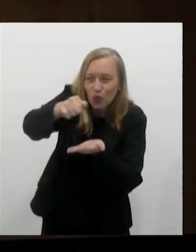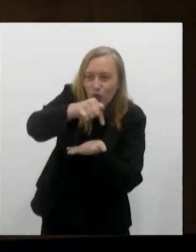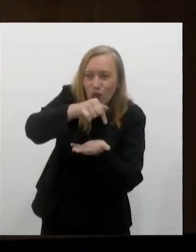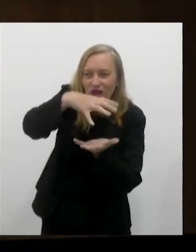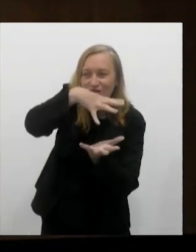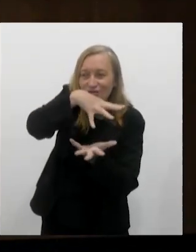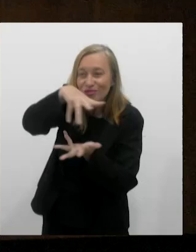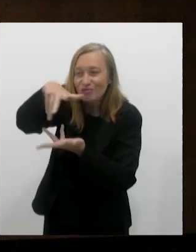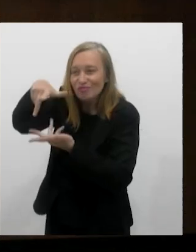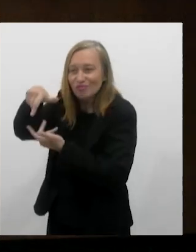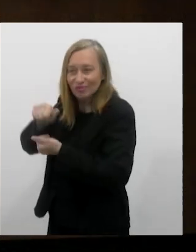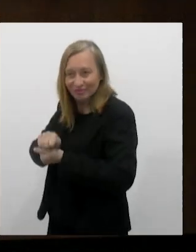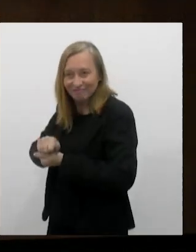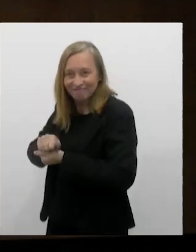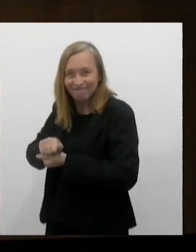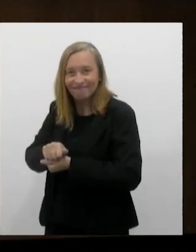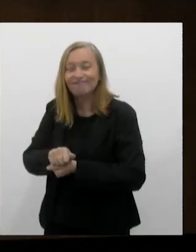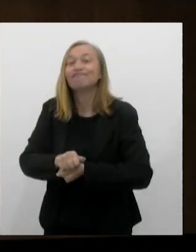Aliás,